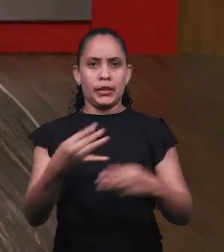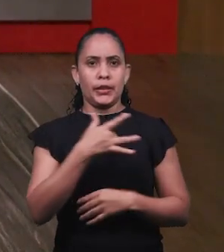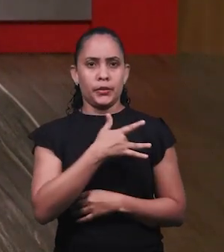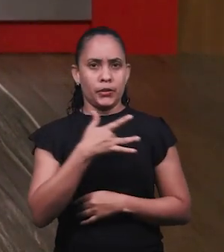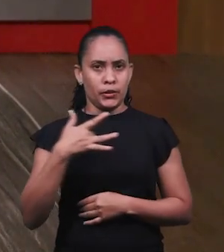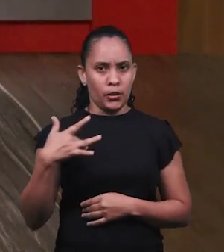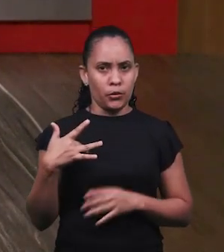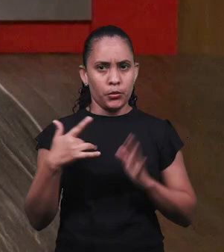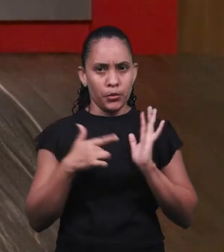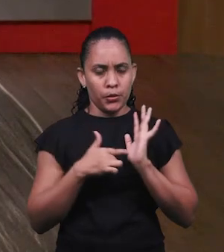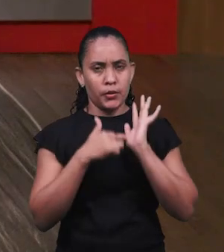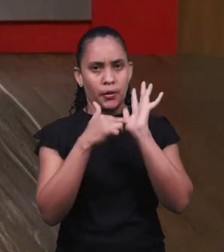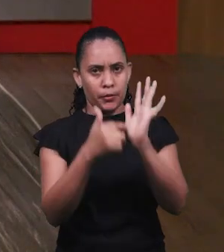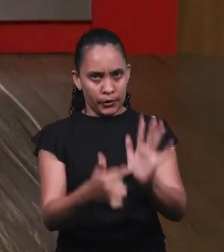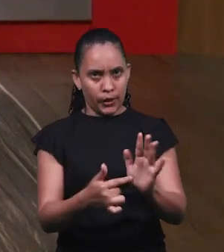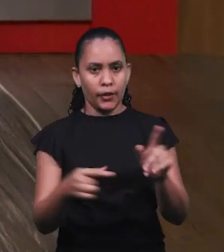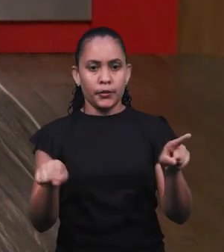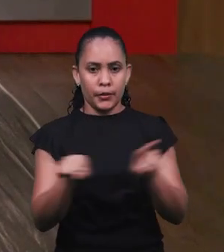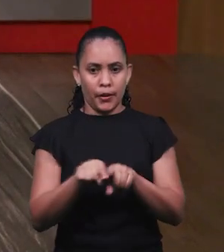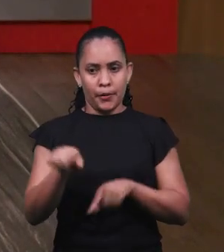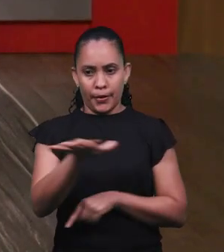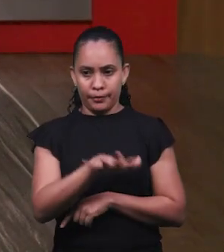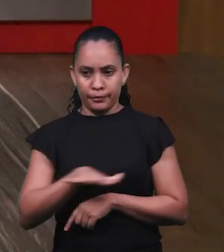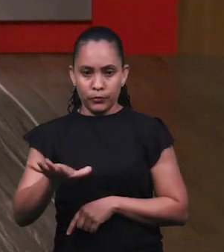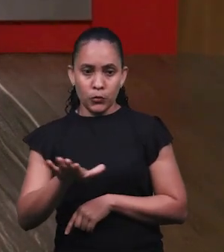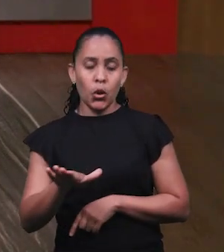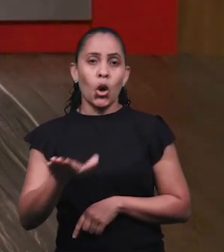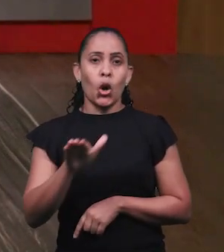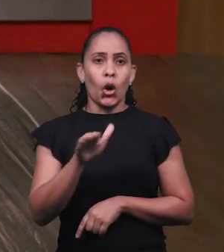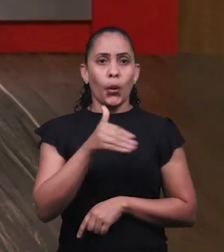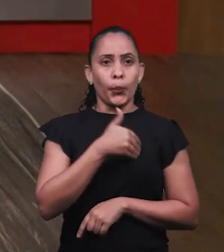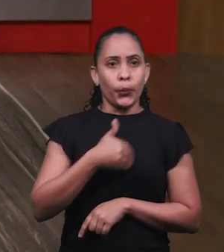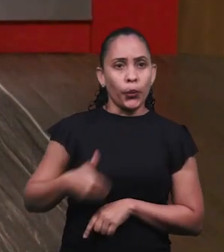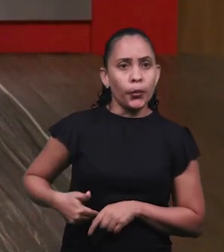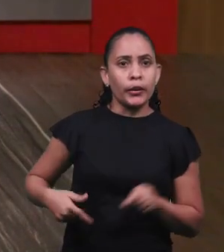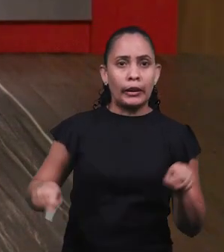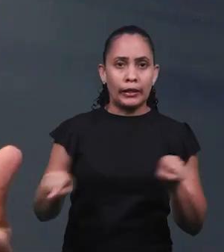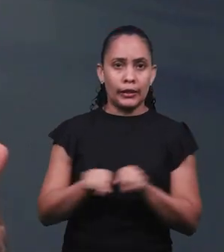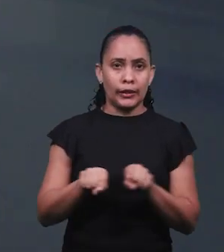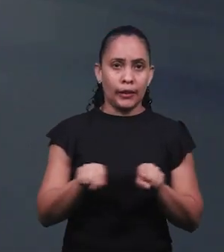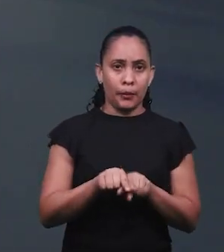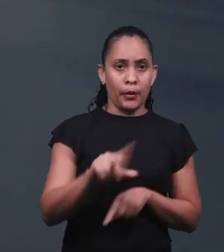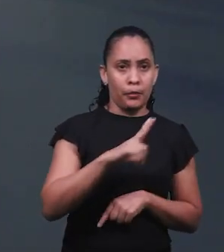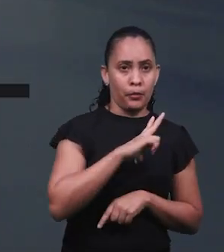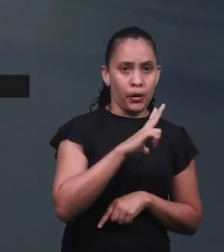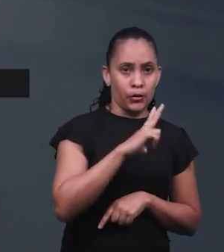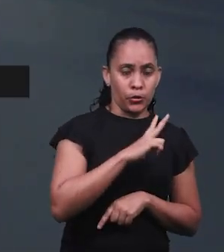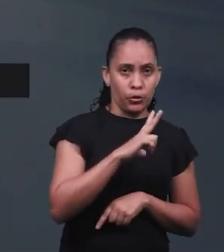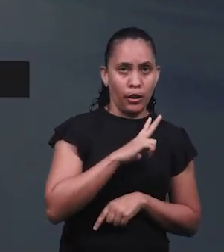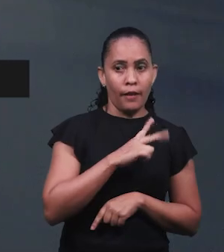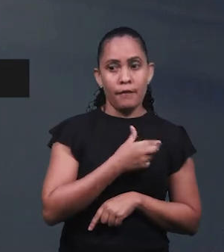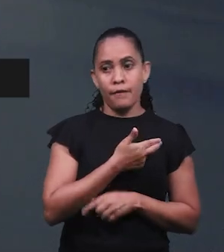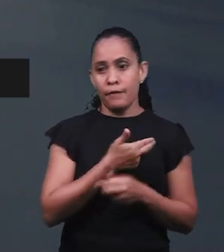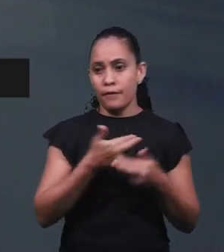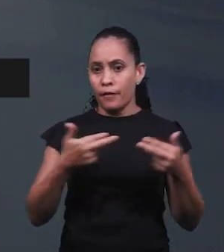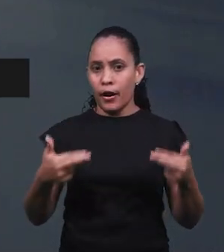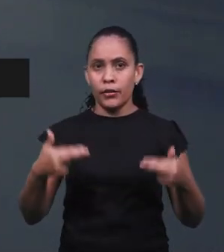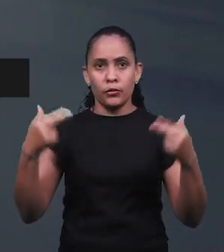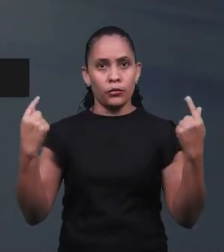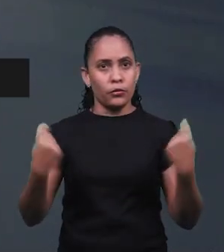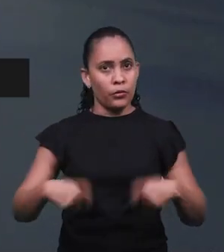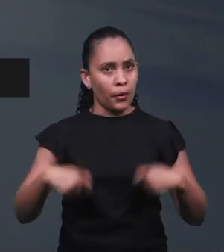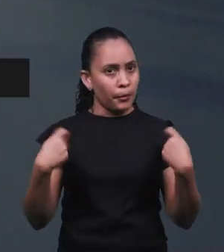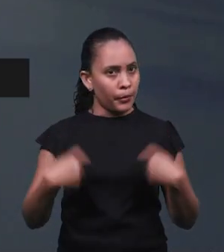rede pública, privada, um certo pavor, porque são muitos pacientes e muitos deles vão precisar de